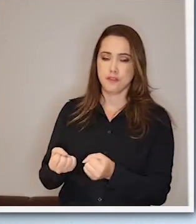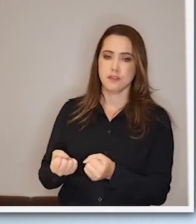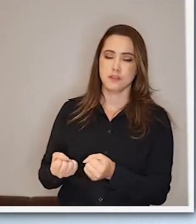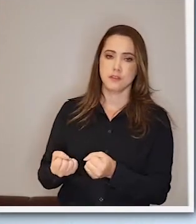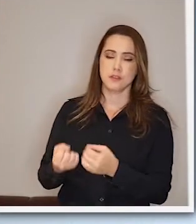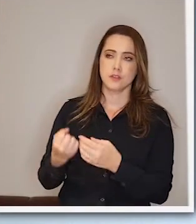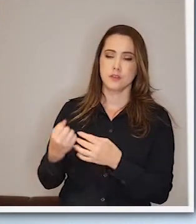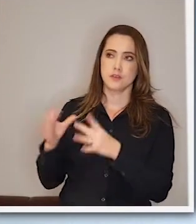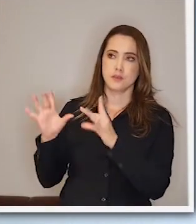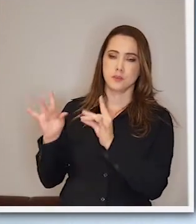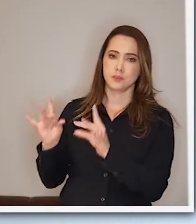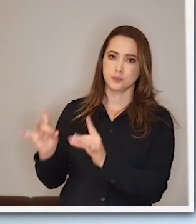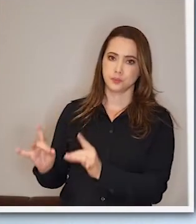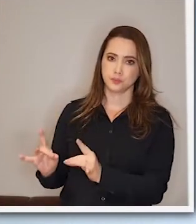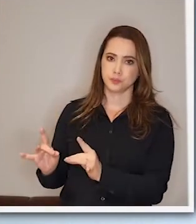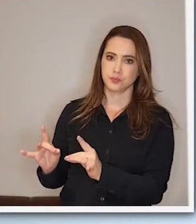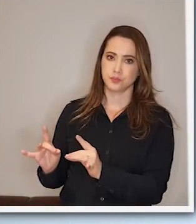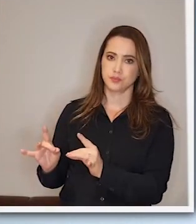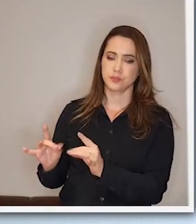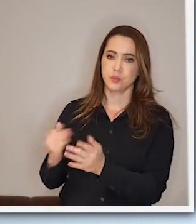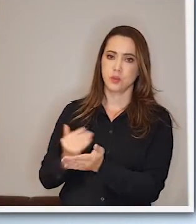Só para a gente,